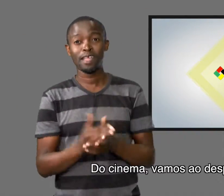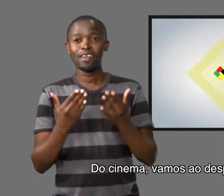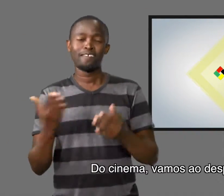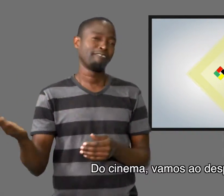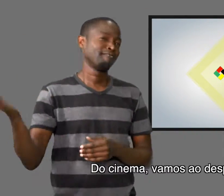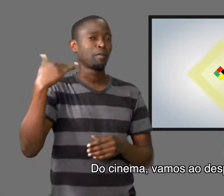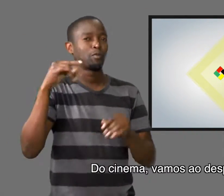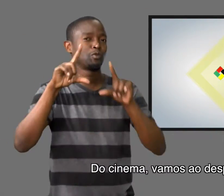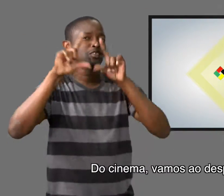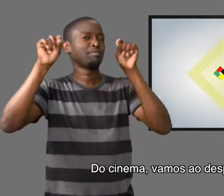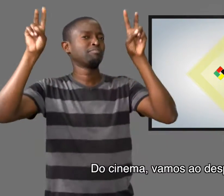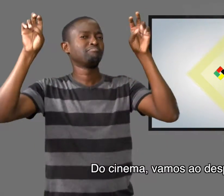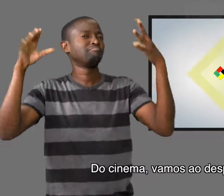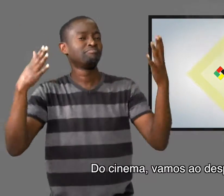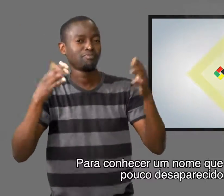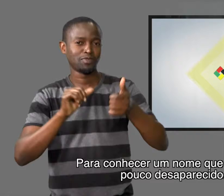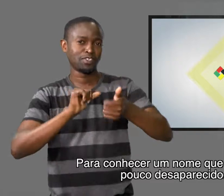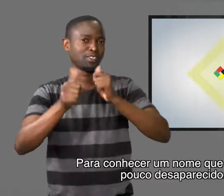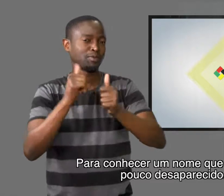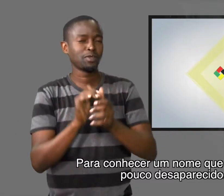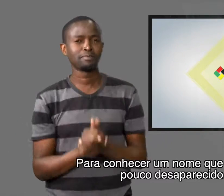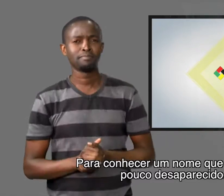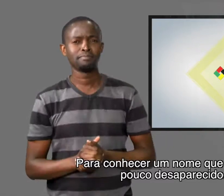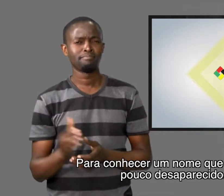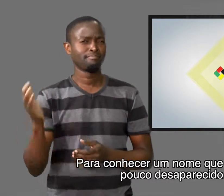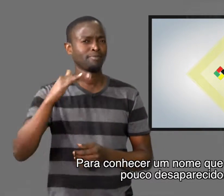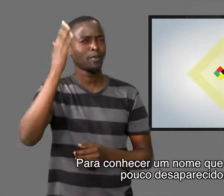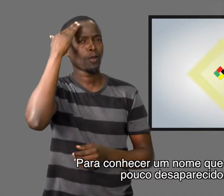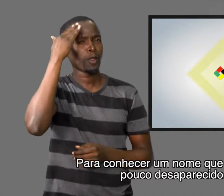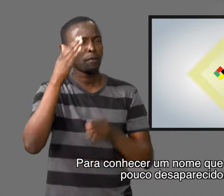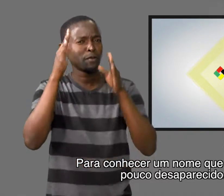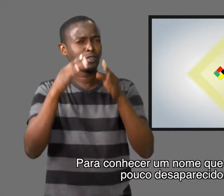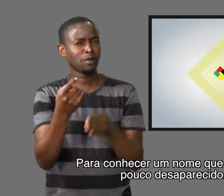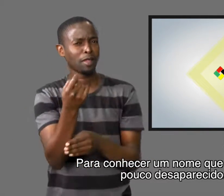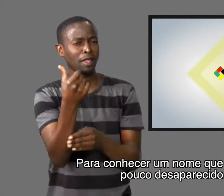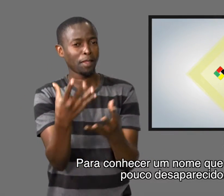para conhecer um nome que anda um pouco desaparecido.